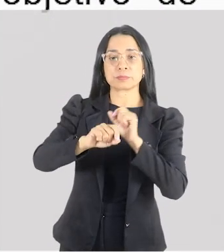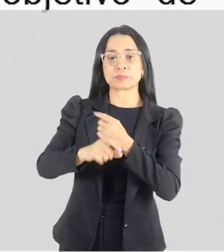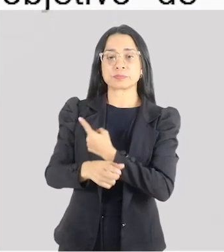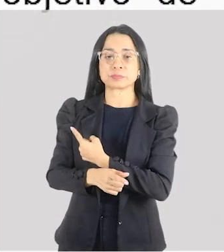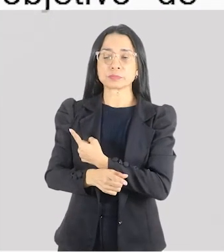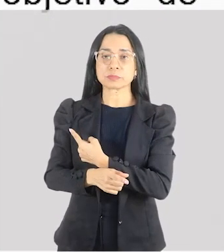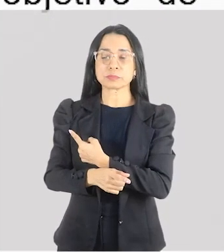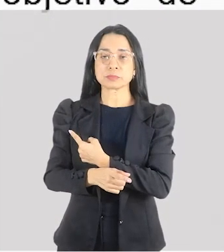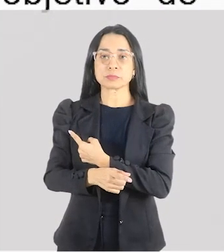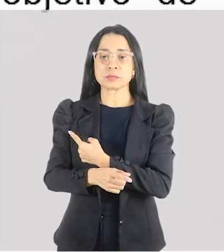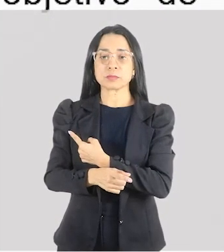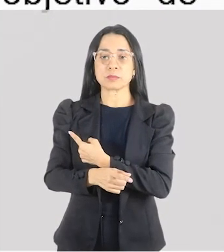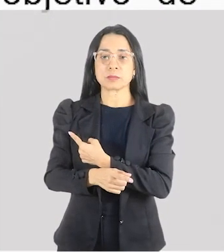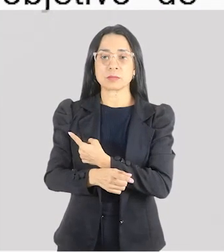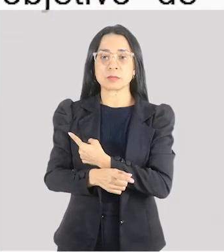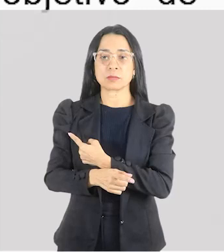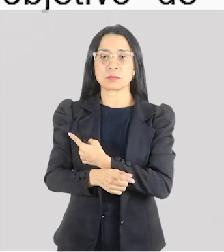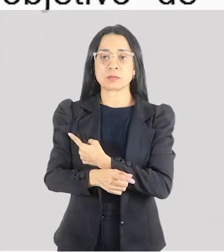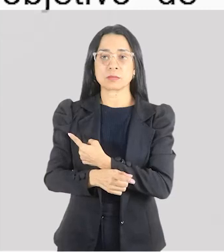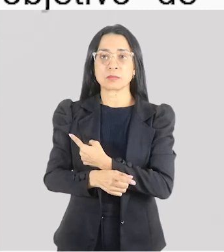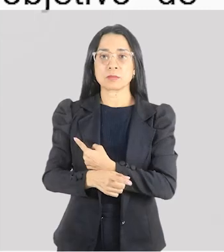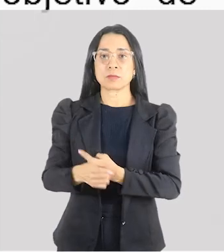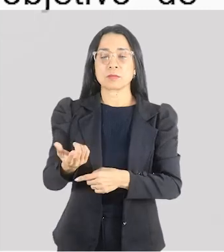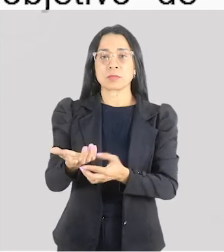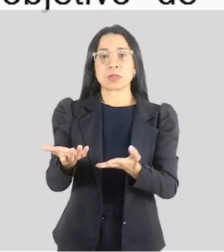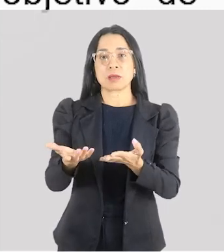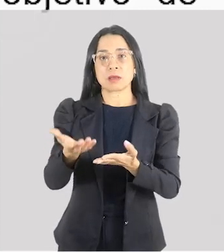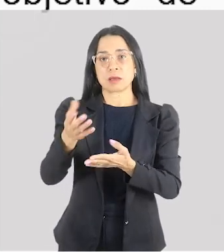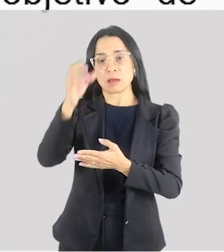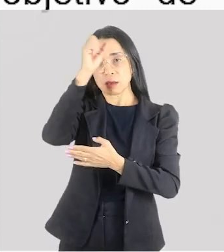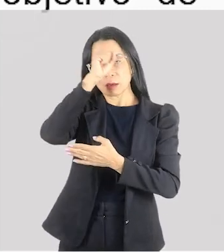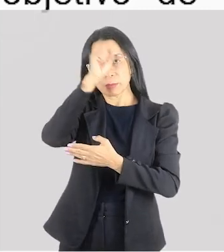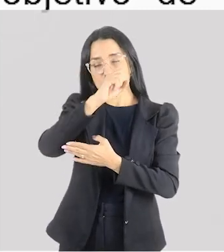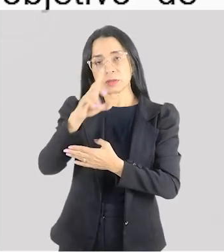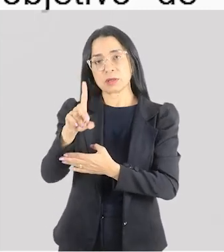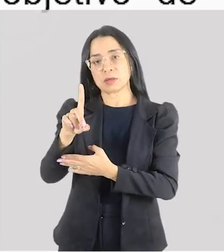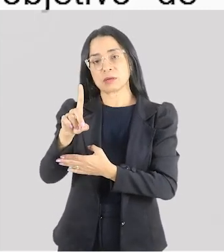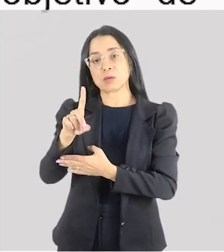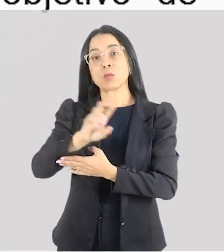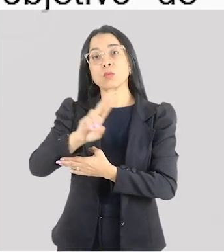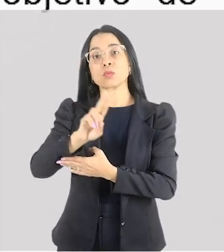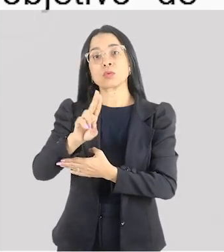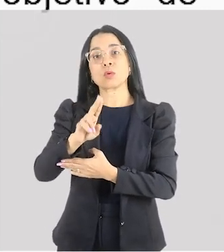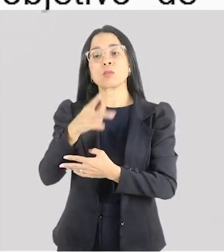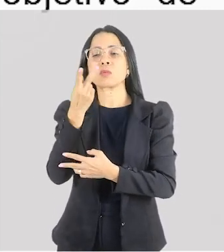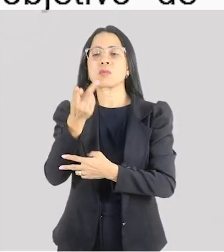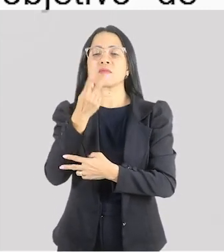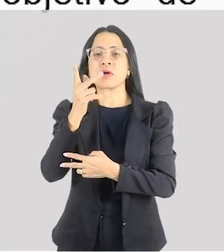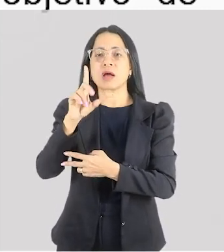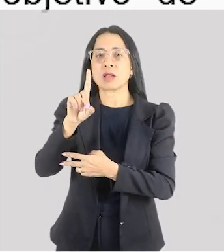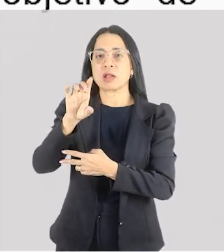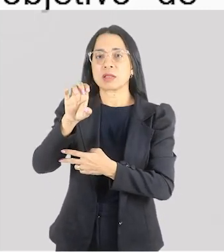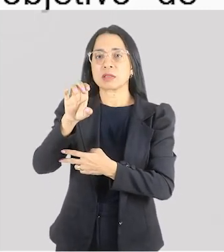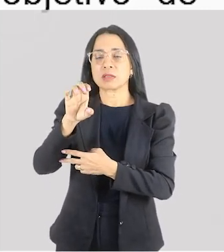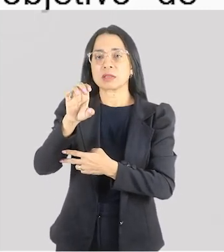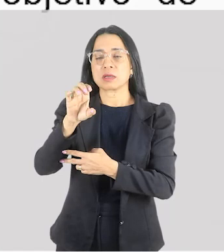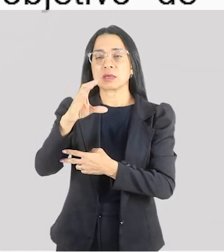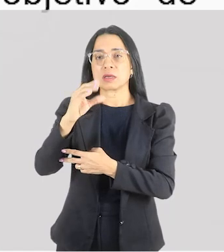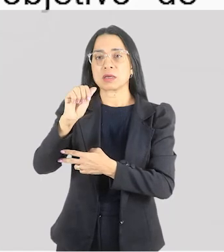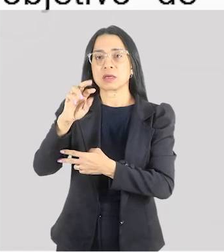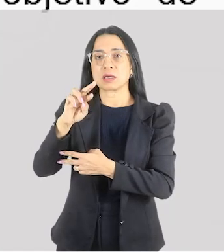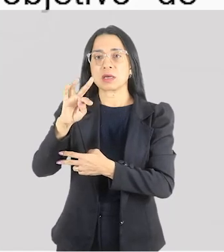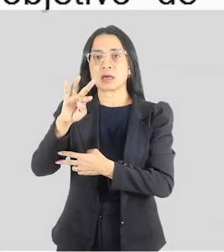Descartes, vamos logo aprender que o nome é Descartes, não é Descartes, não, isso aqui é jogo de carta, o nome é Descartes.